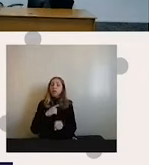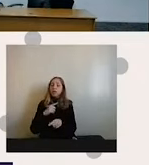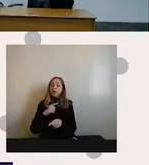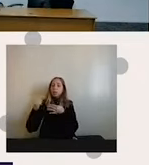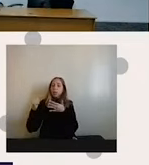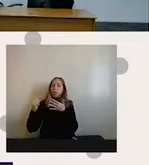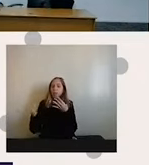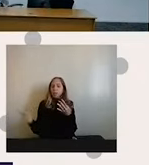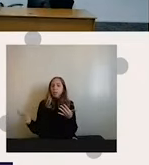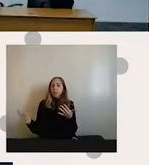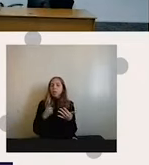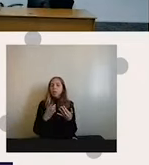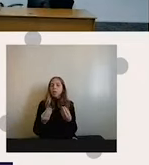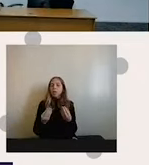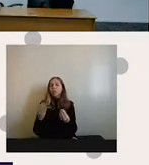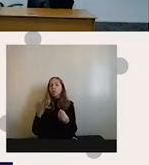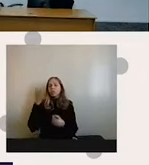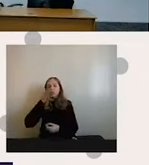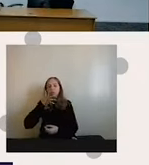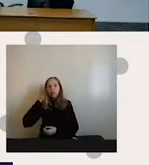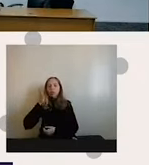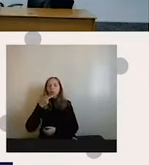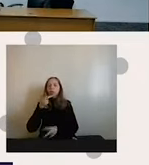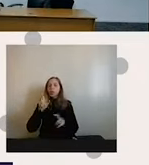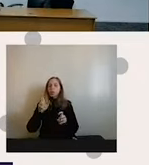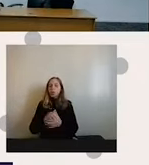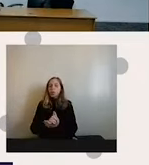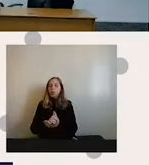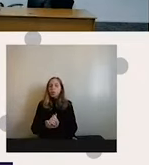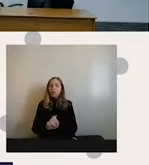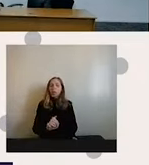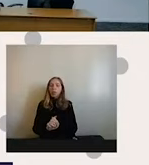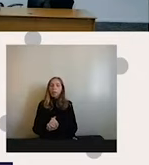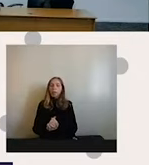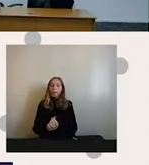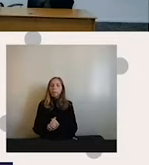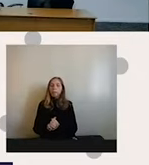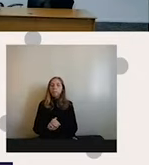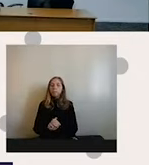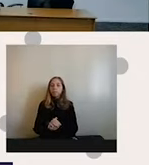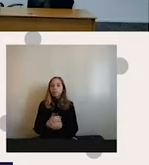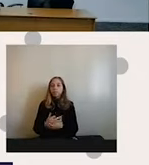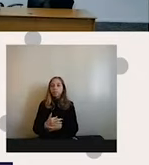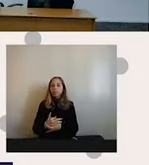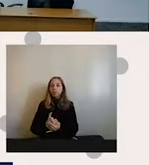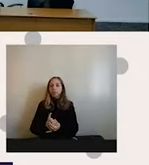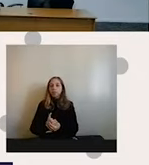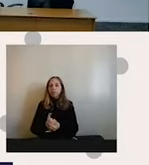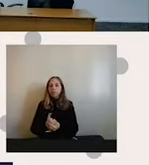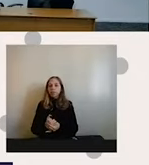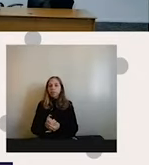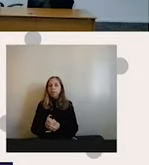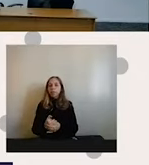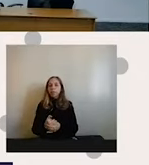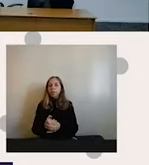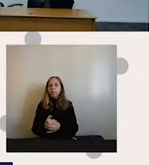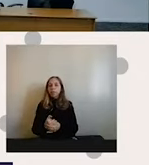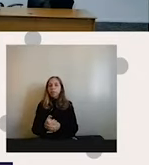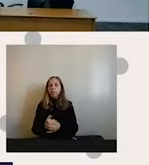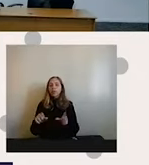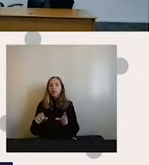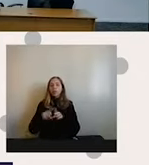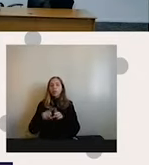isso, acho que não preciso mais falar sobre isso, senão o tempo não vai dar. Aqui as principais doenças que a gente vê no dia a dia,